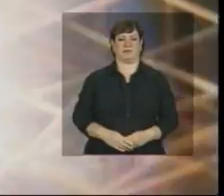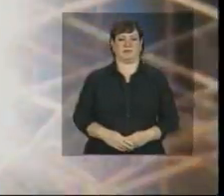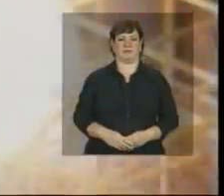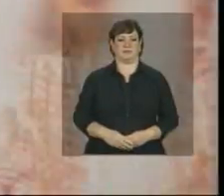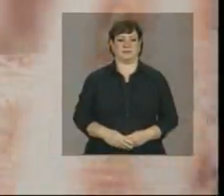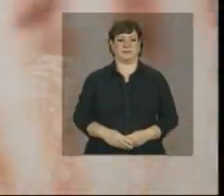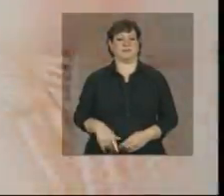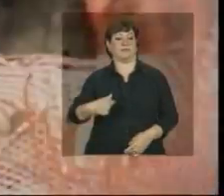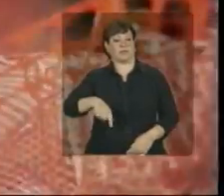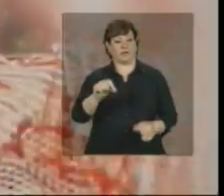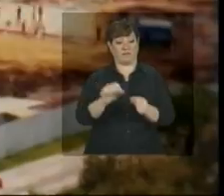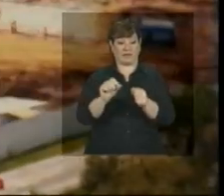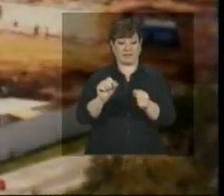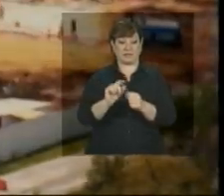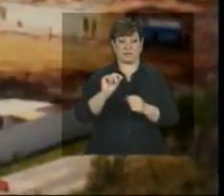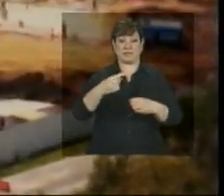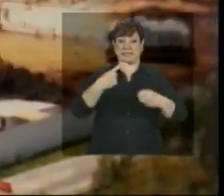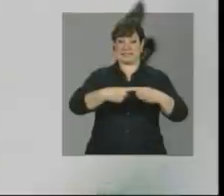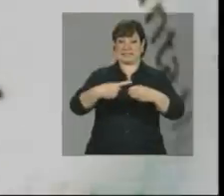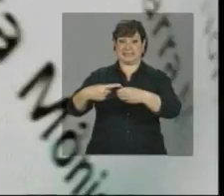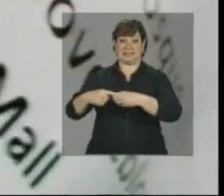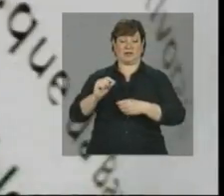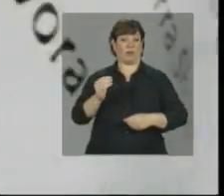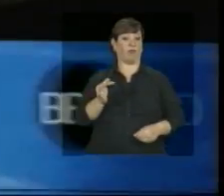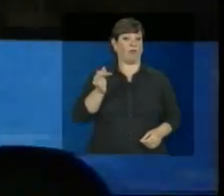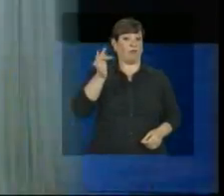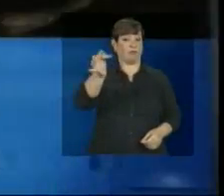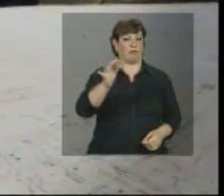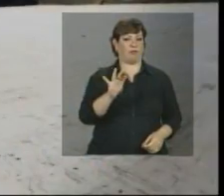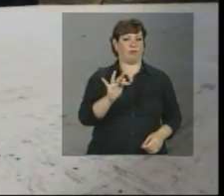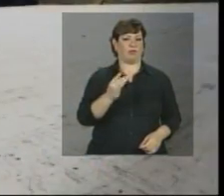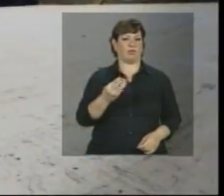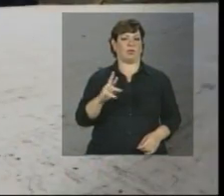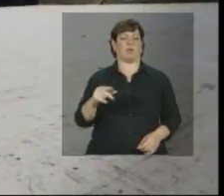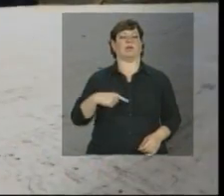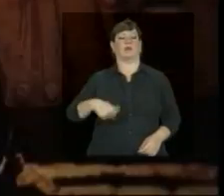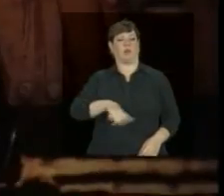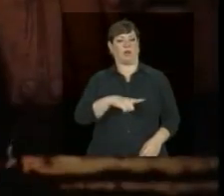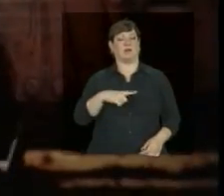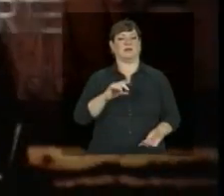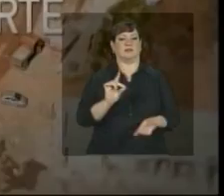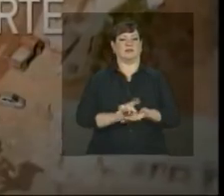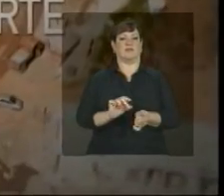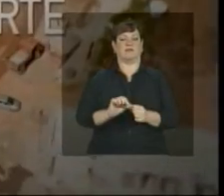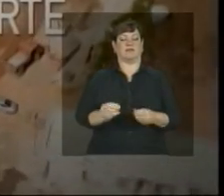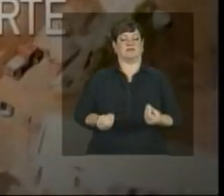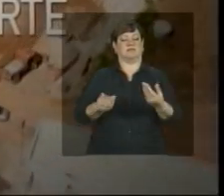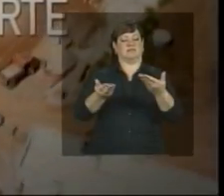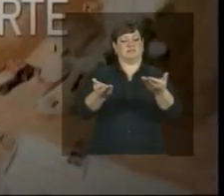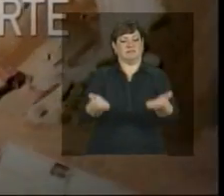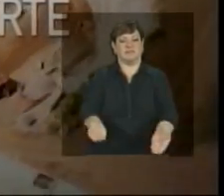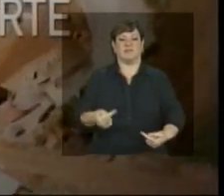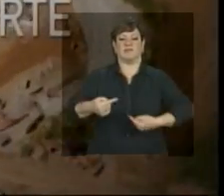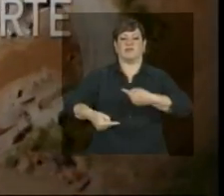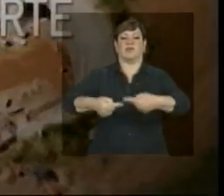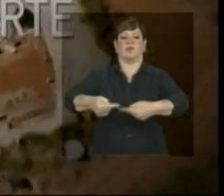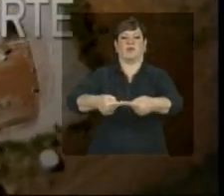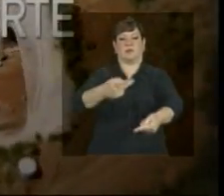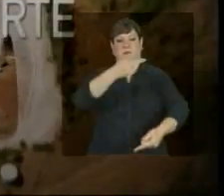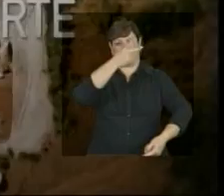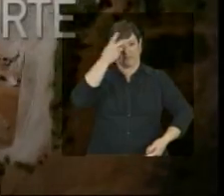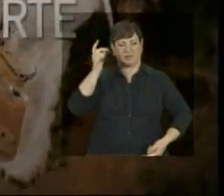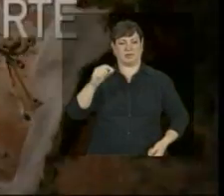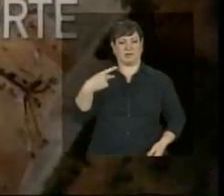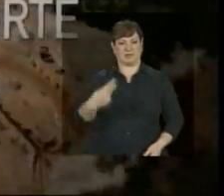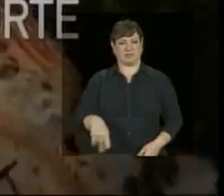A gente está criando uma cidade para o futuro. De fato, nós estamos deixando um grande legado para a cidade e